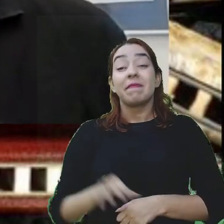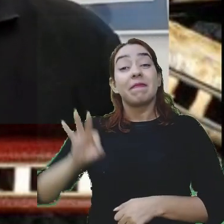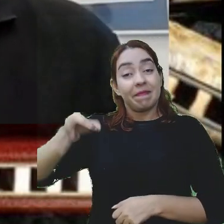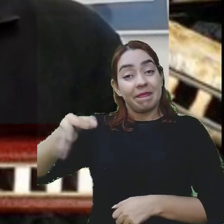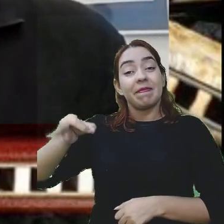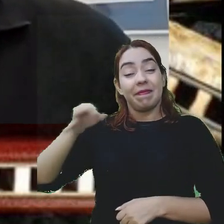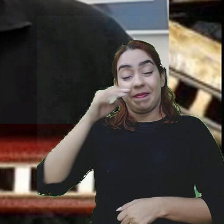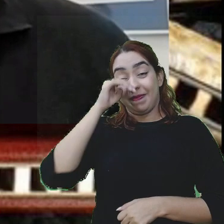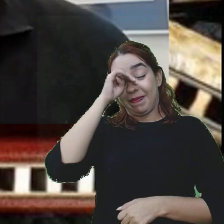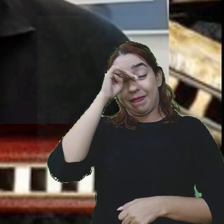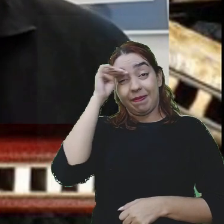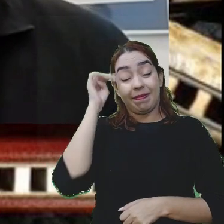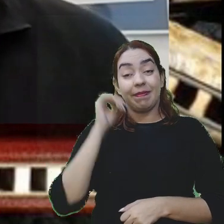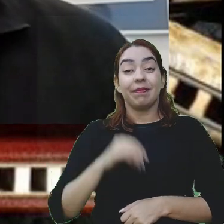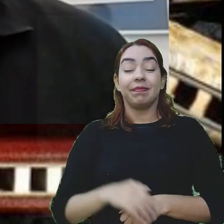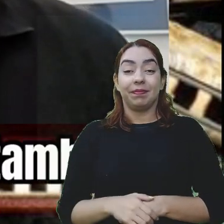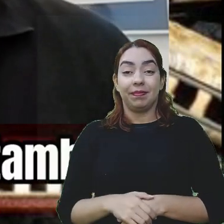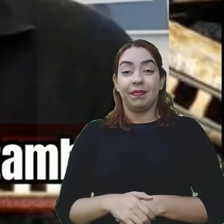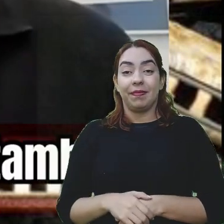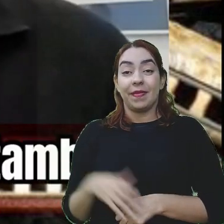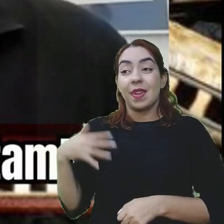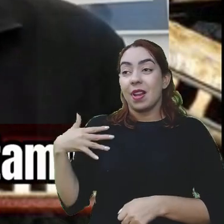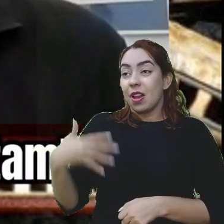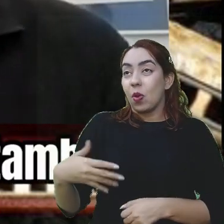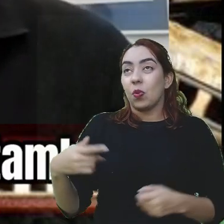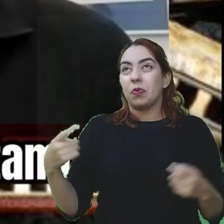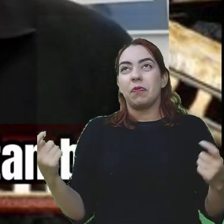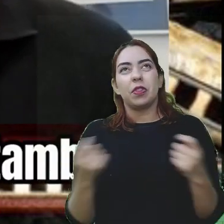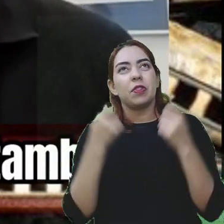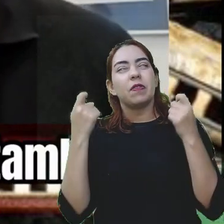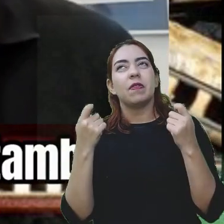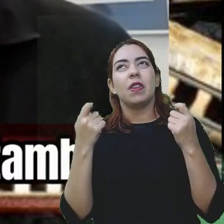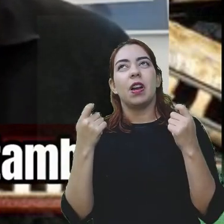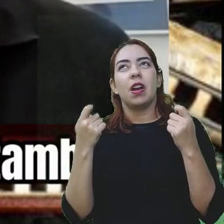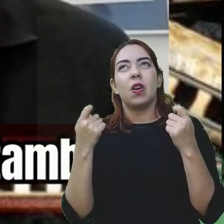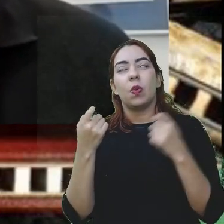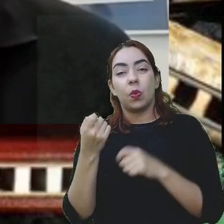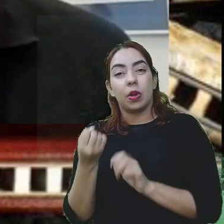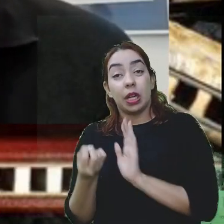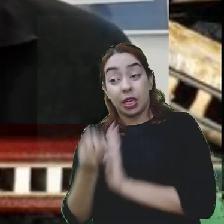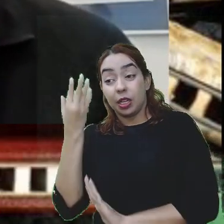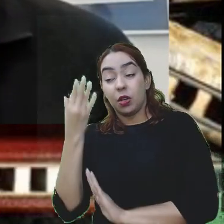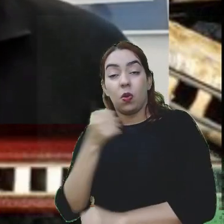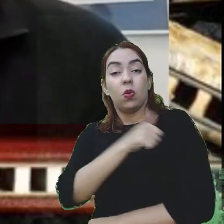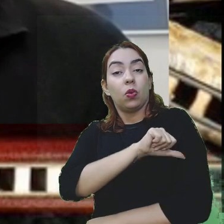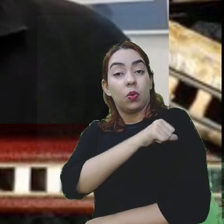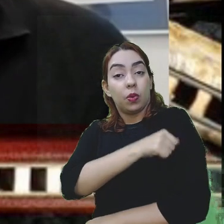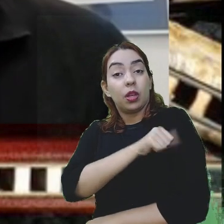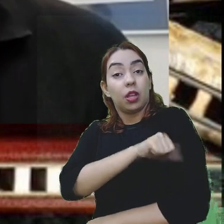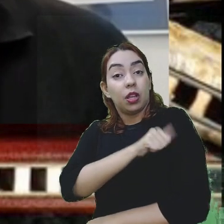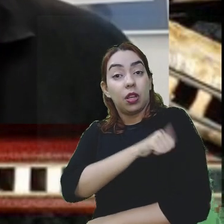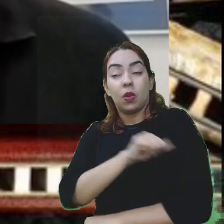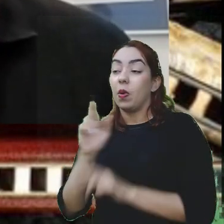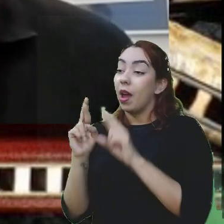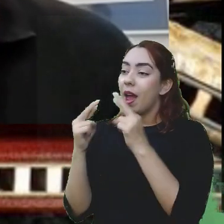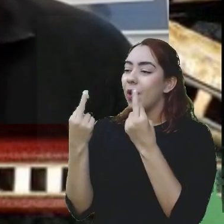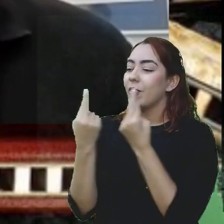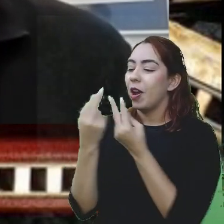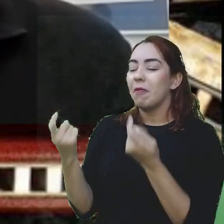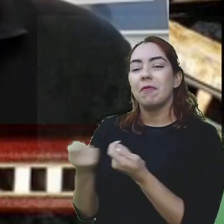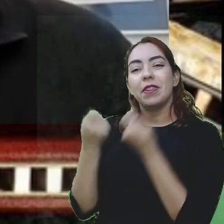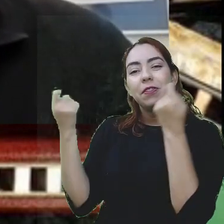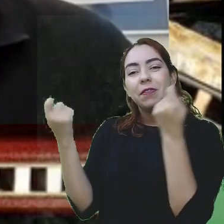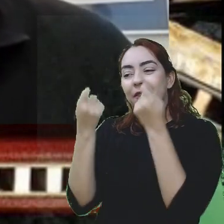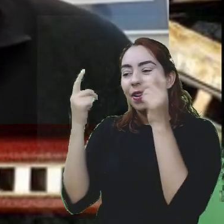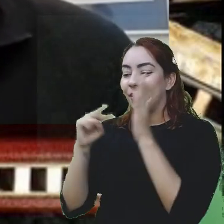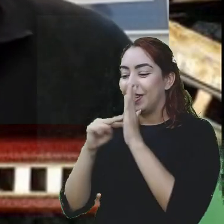Exatamente. Então, e a partir daí, outros festivais. A gente promoveu 2 festivais aqui no Rio também, de encontros. E é isso, o festival